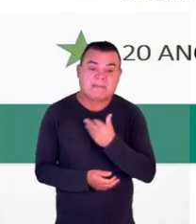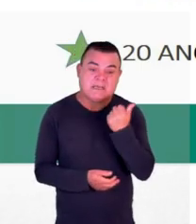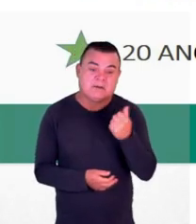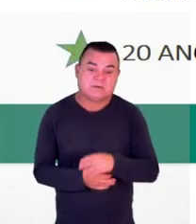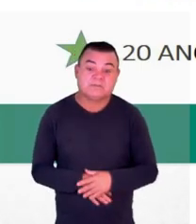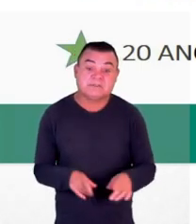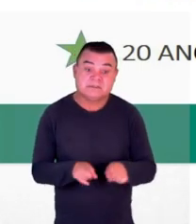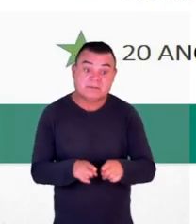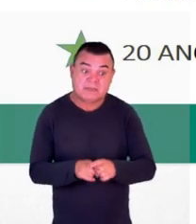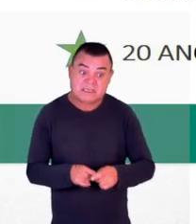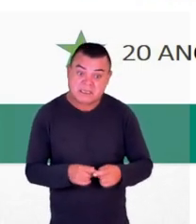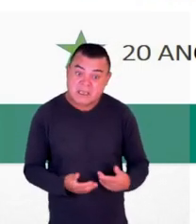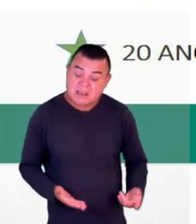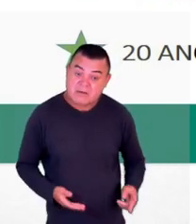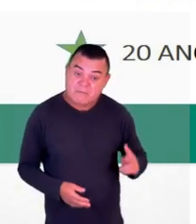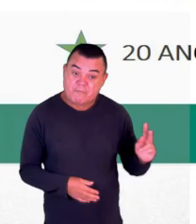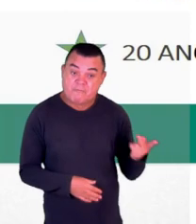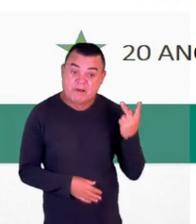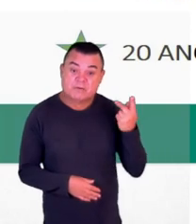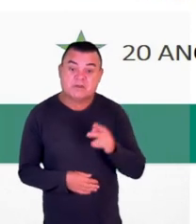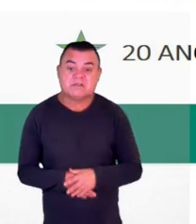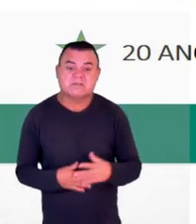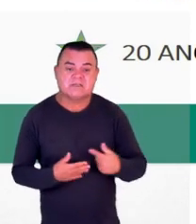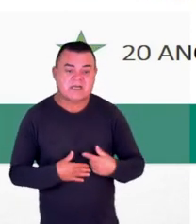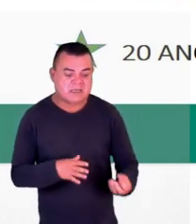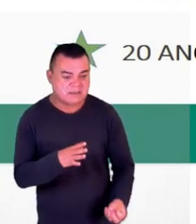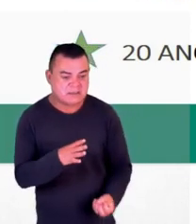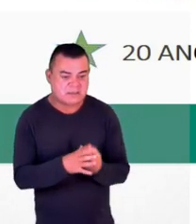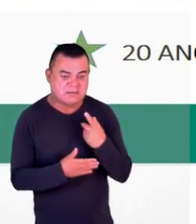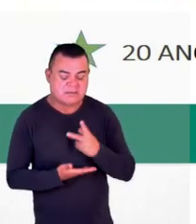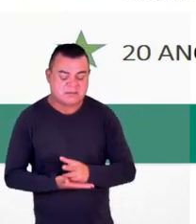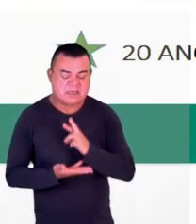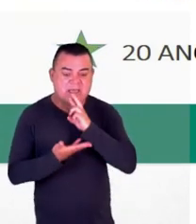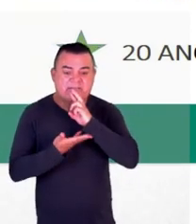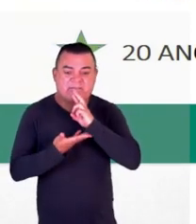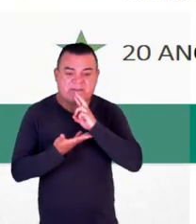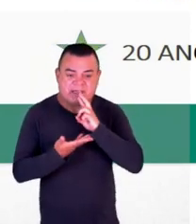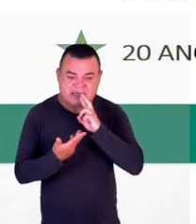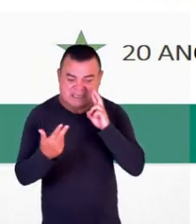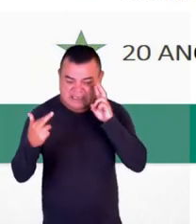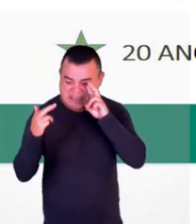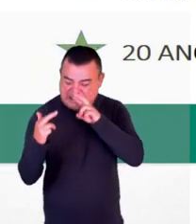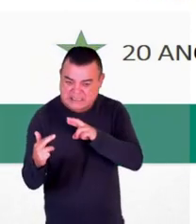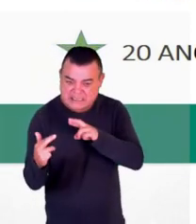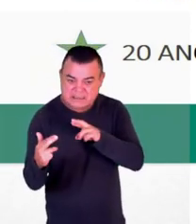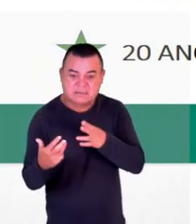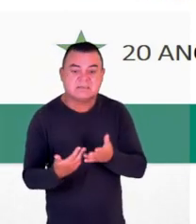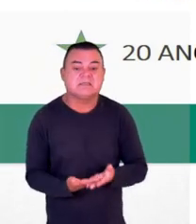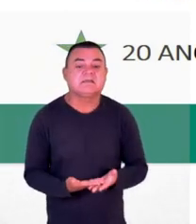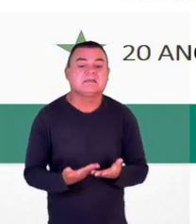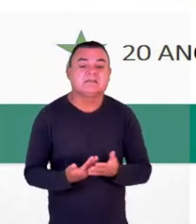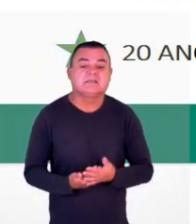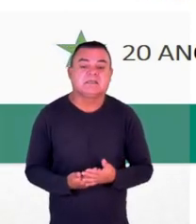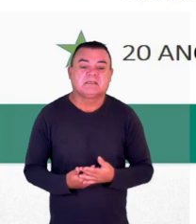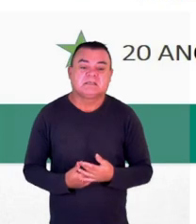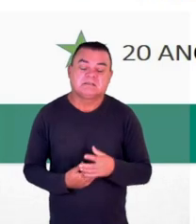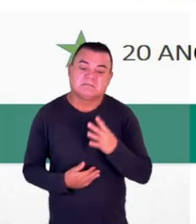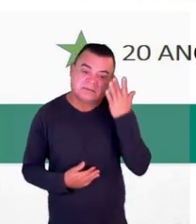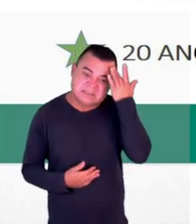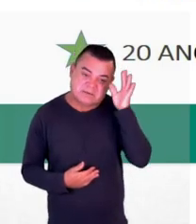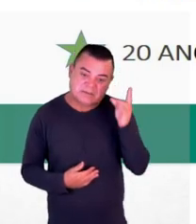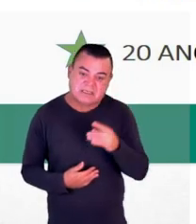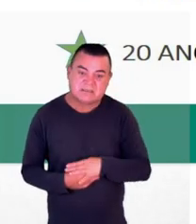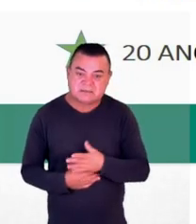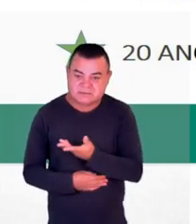também uma iniciativa para que eu entendo como uma iniciativa de referência né que é a Catra povos eu não sei quanto que as pessoas estão aqui